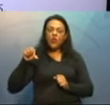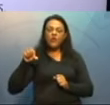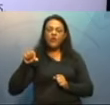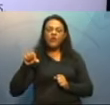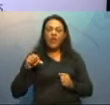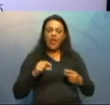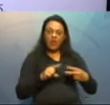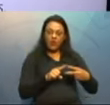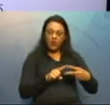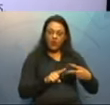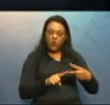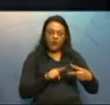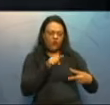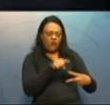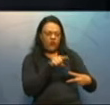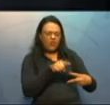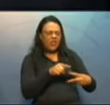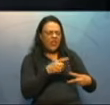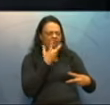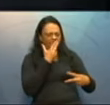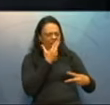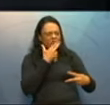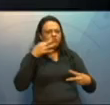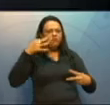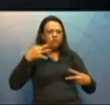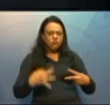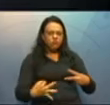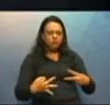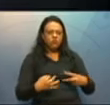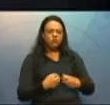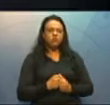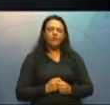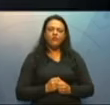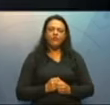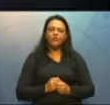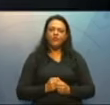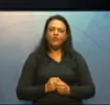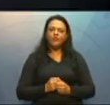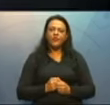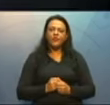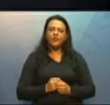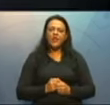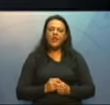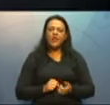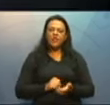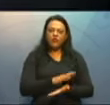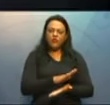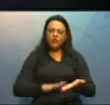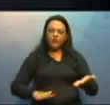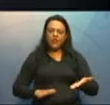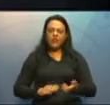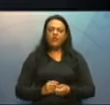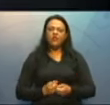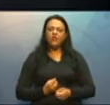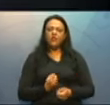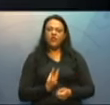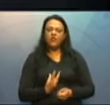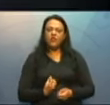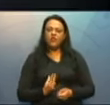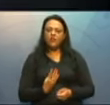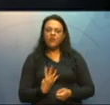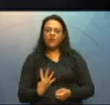assinale as duas que você achar correta. Para a atividade da página